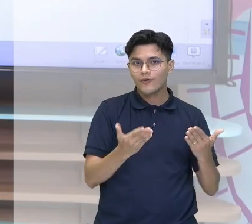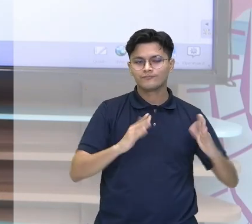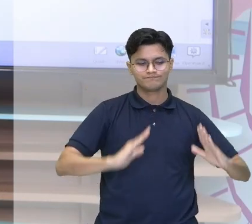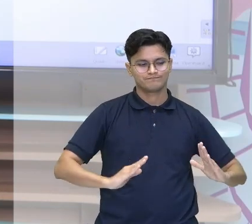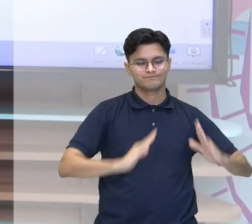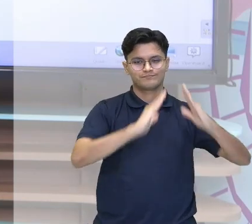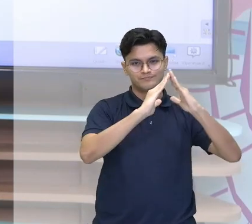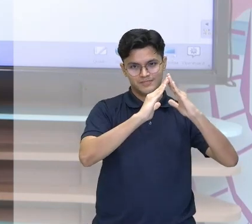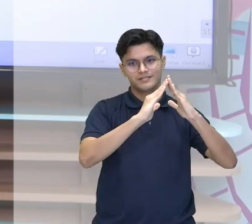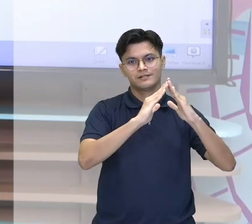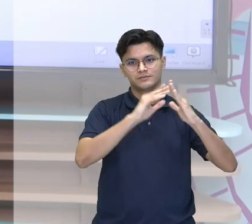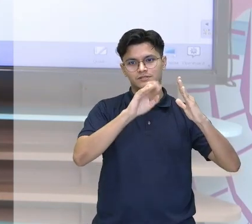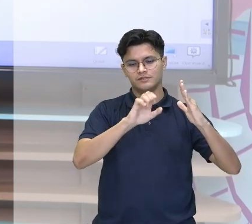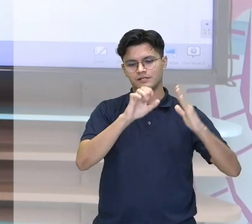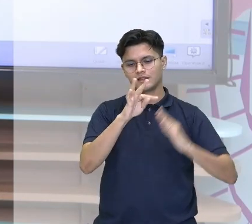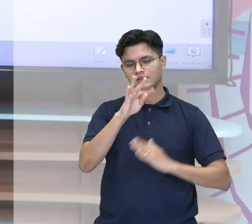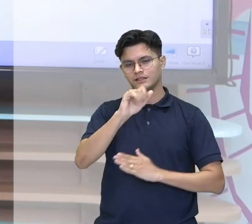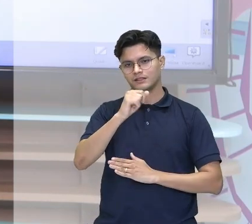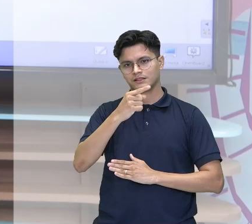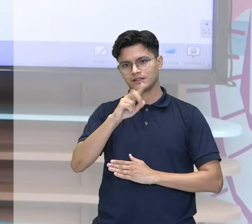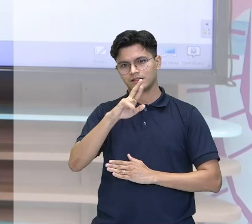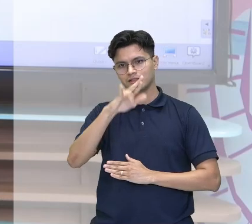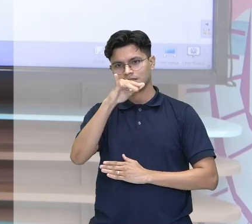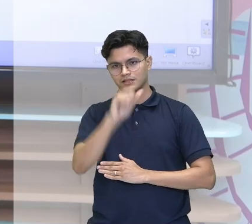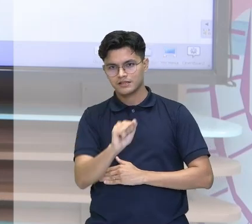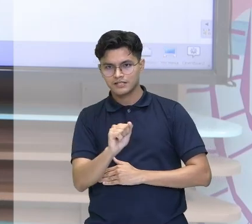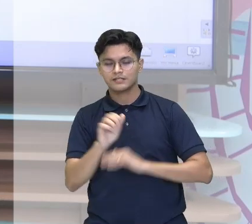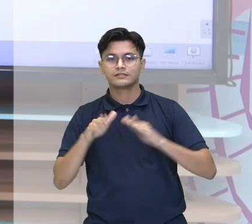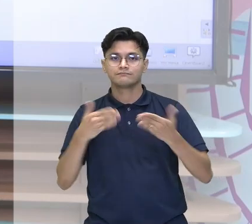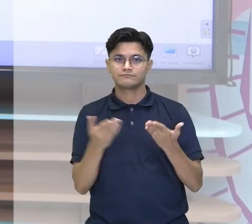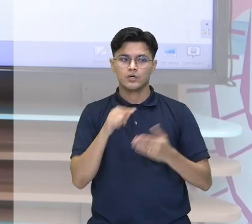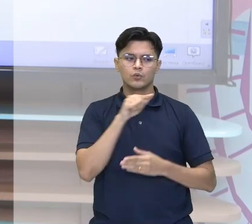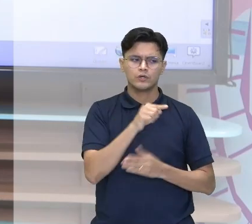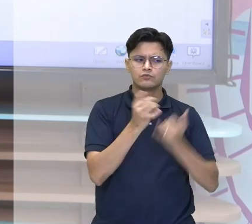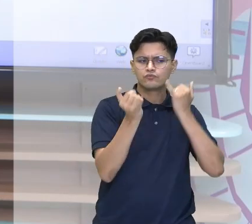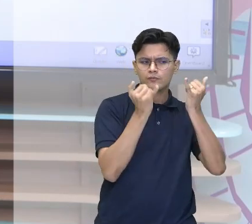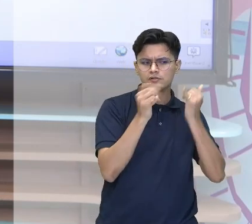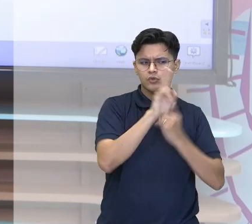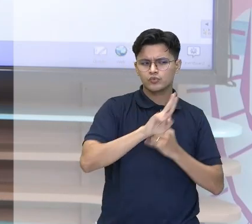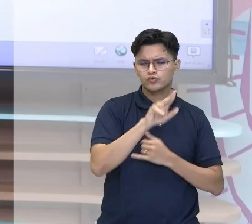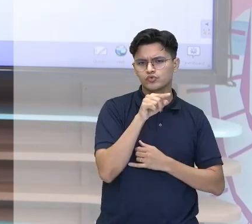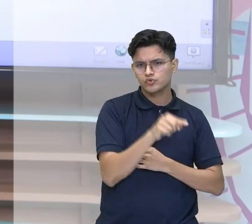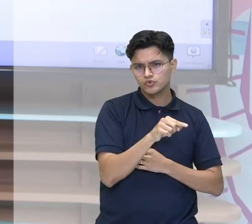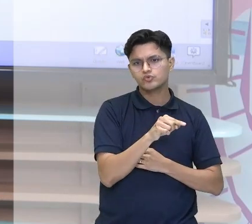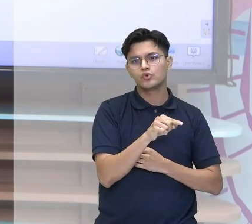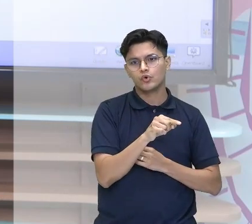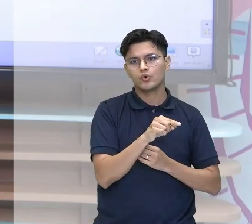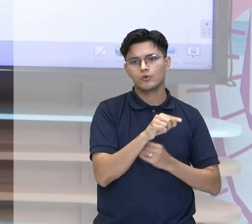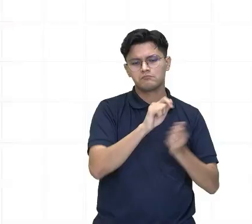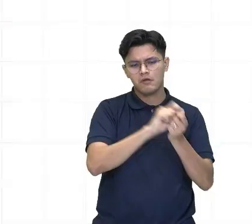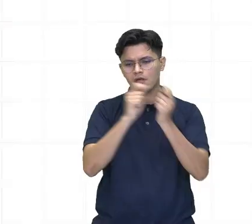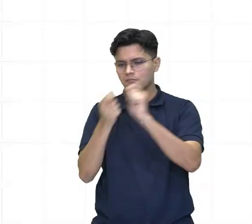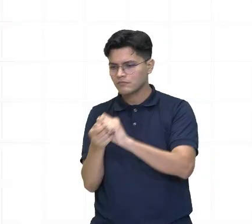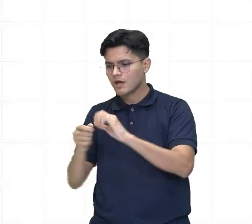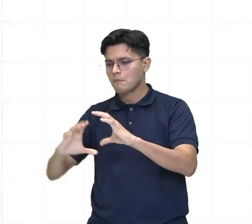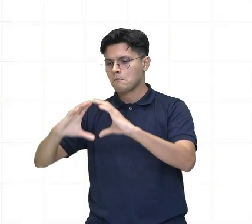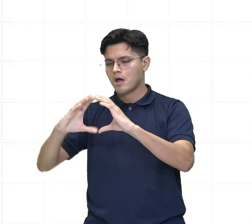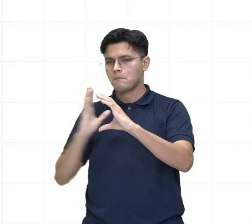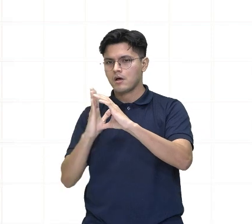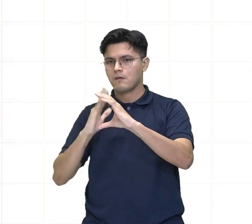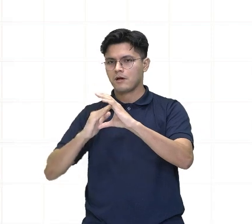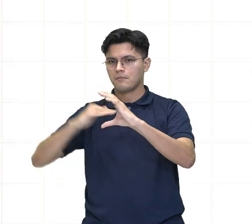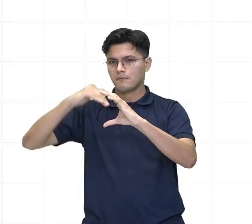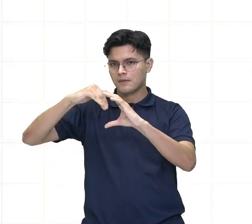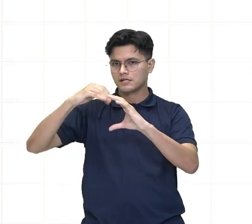construído ali e feita essa análise apenas nessa parte da população. Trouxe um outro infográfico para vocês